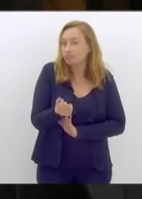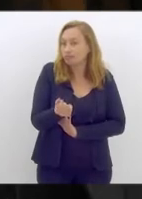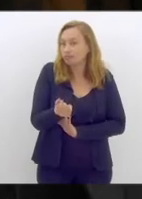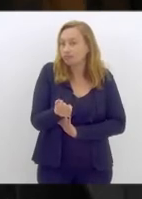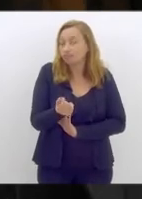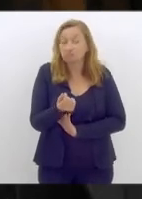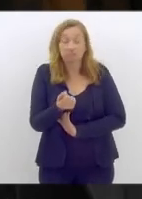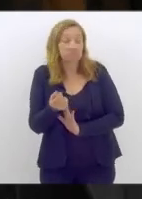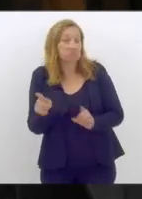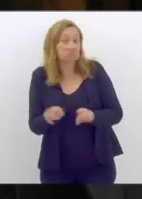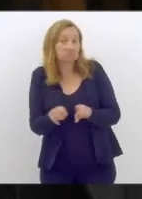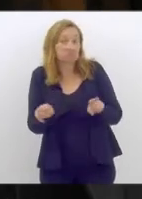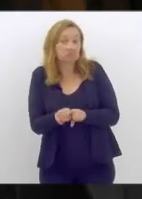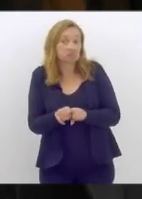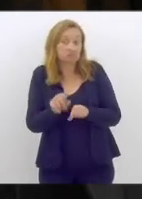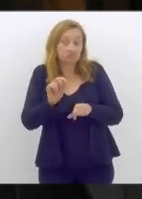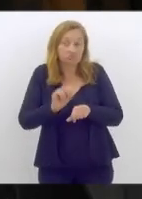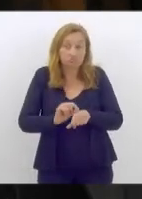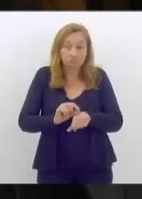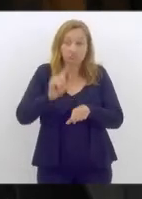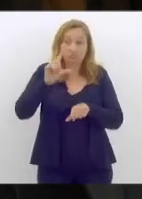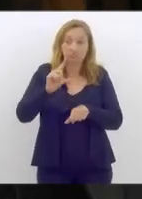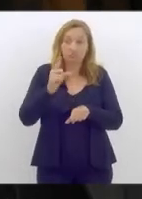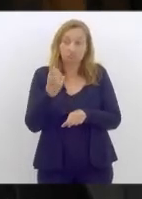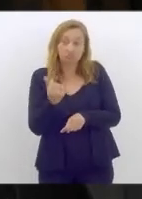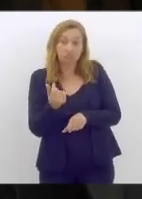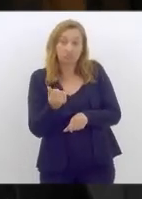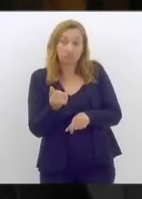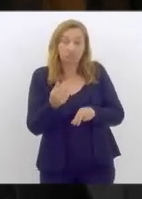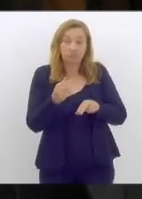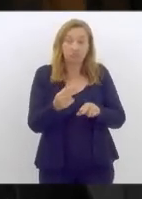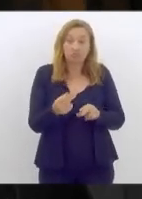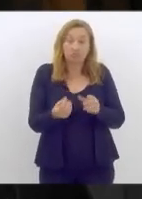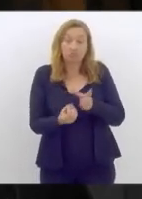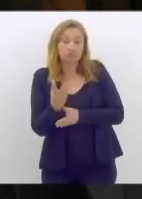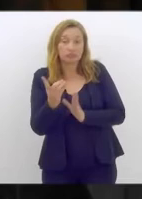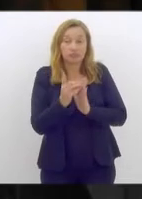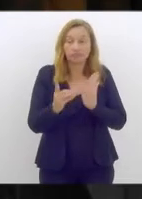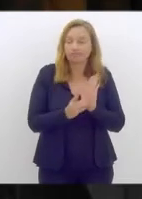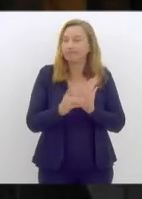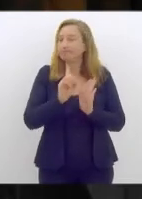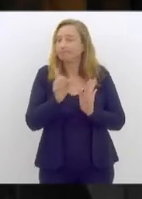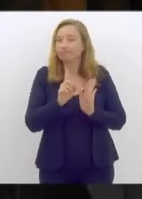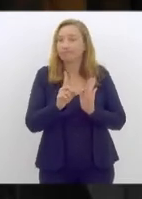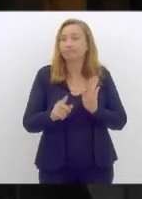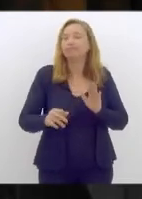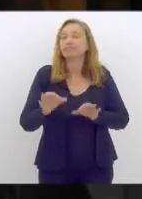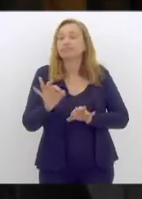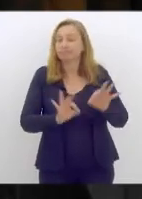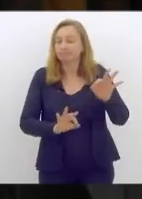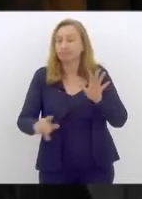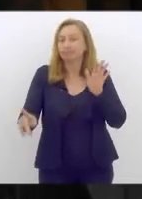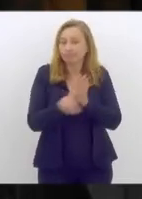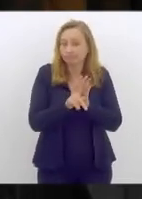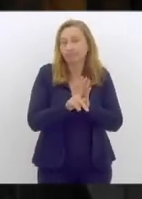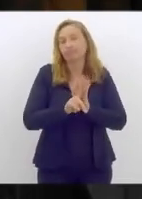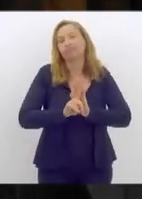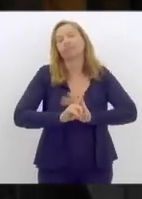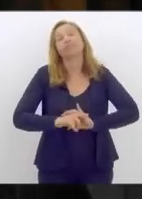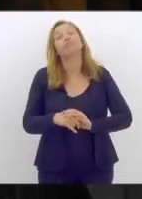nem tão pouco aumenta-las por decreto tem que ser por projeto de lei